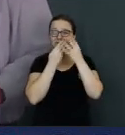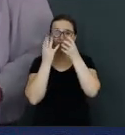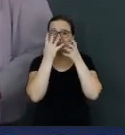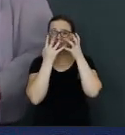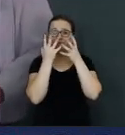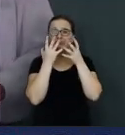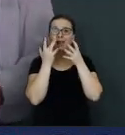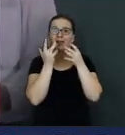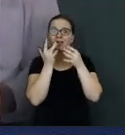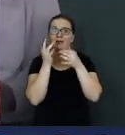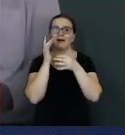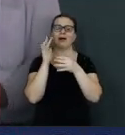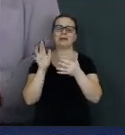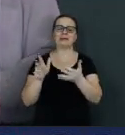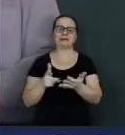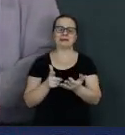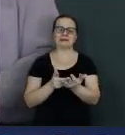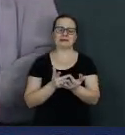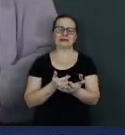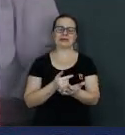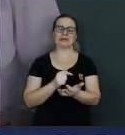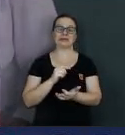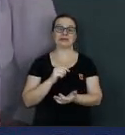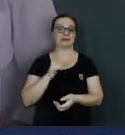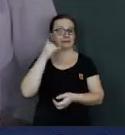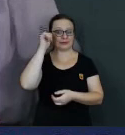na língua para virar a página.